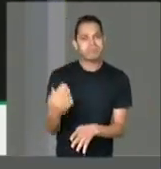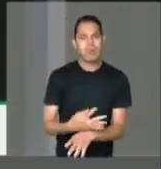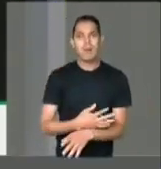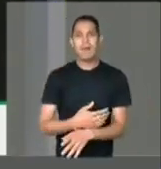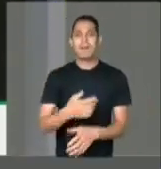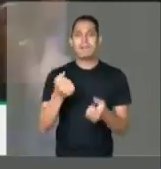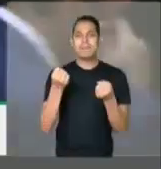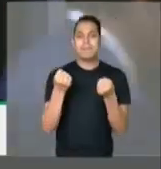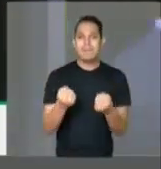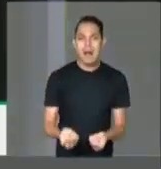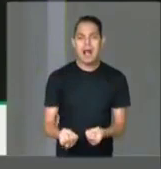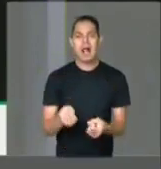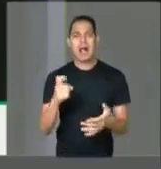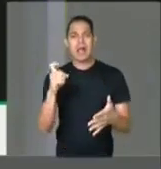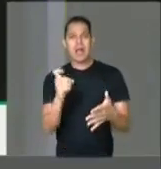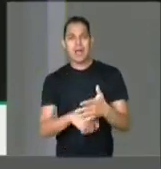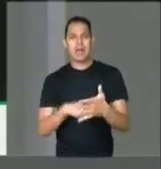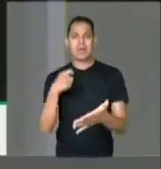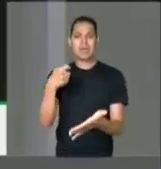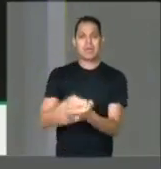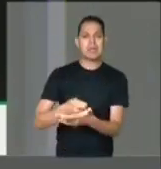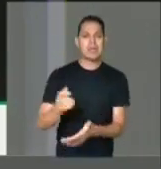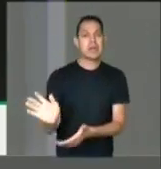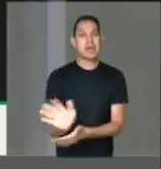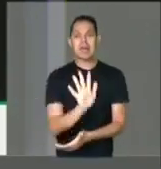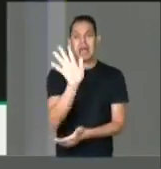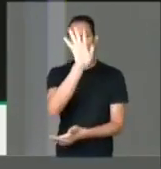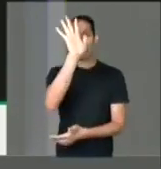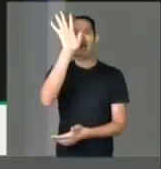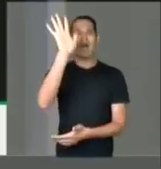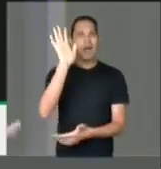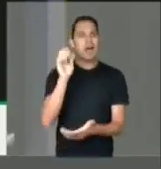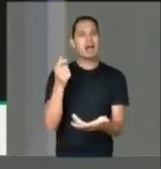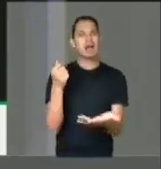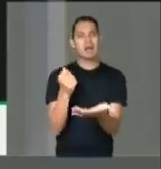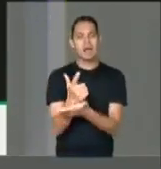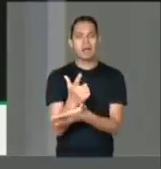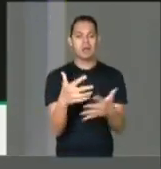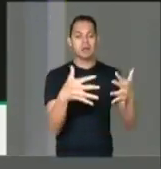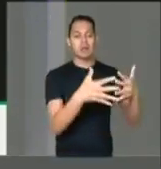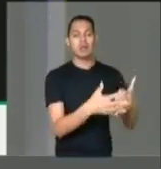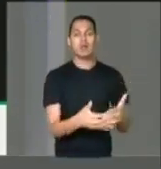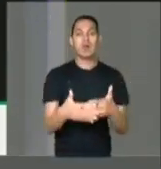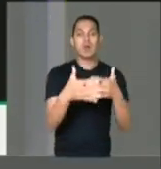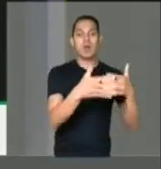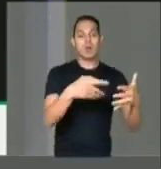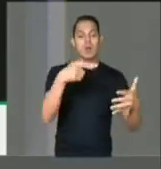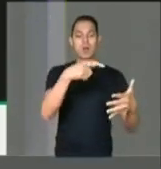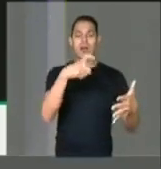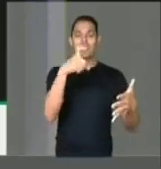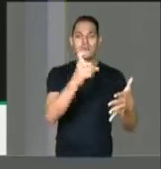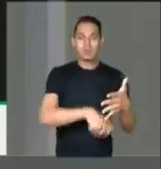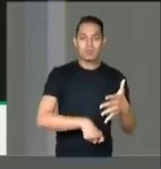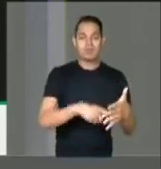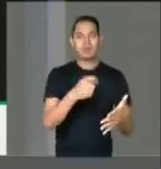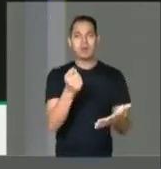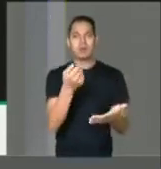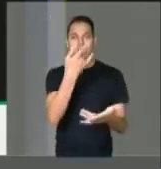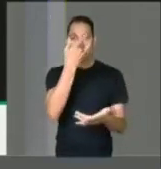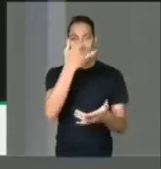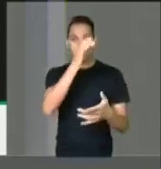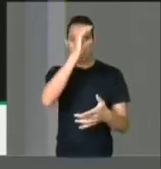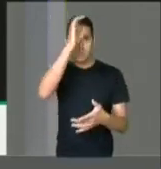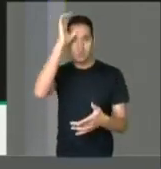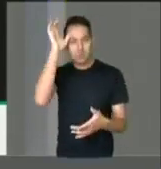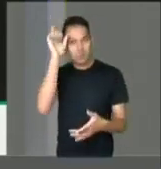maiores cargas tributárias do nosso país sobre o consumo. Nos Estados Unidos, a tributação sobre o consumo